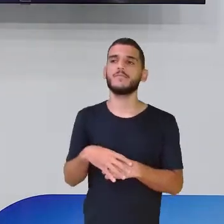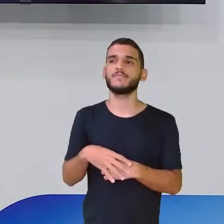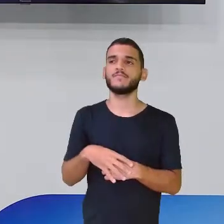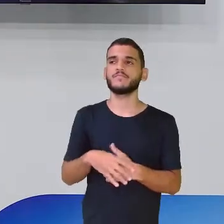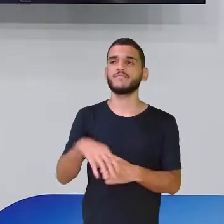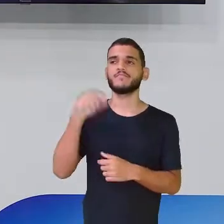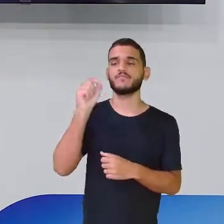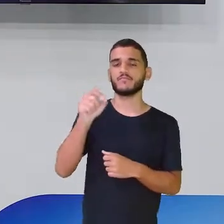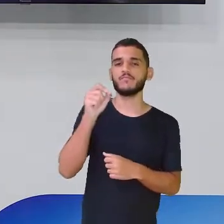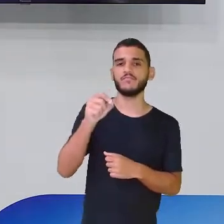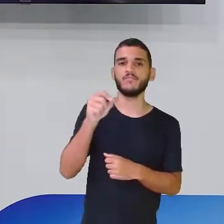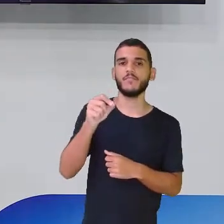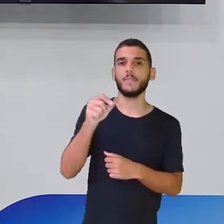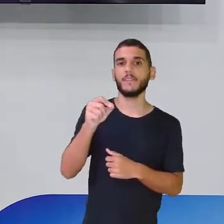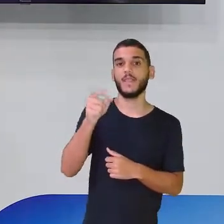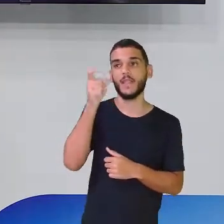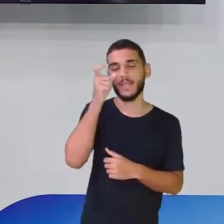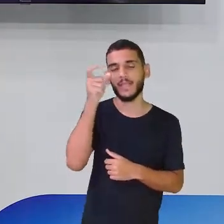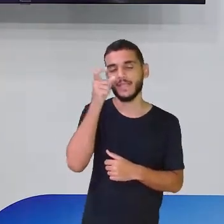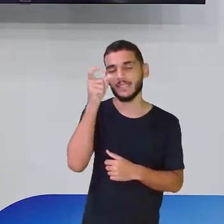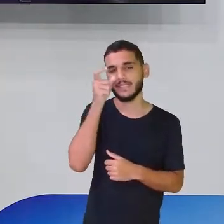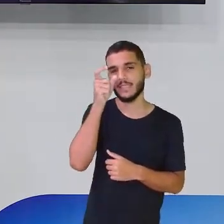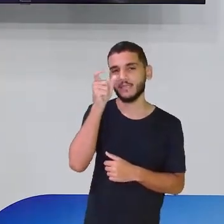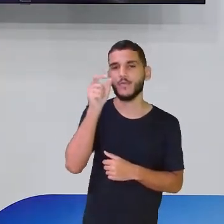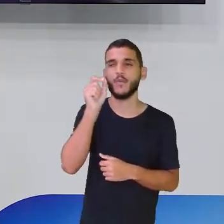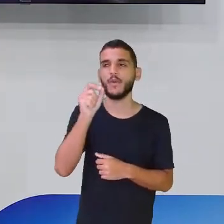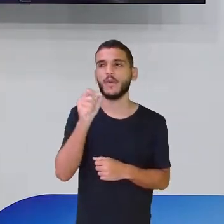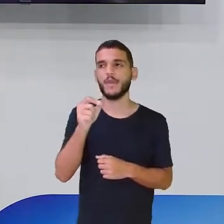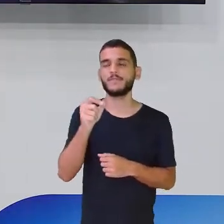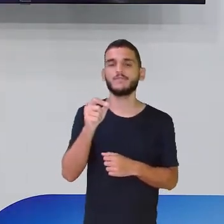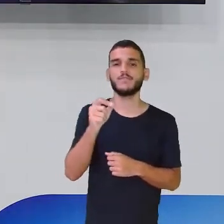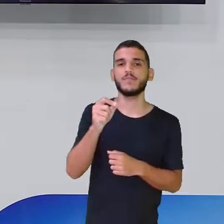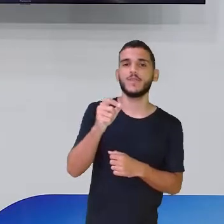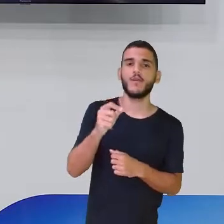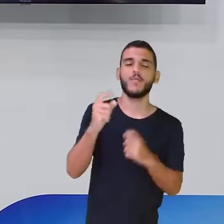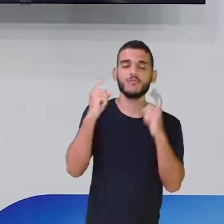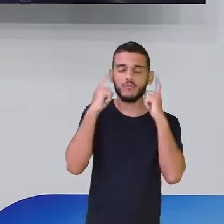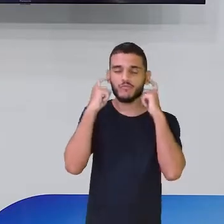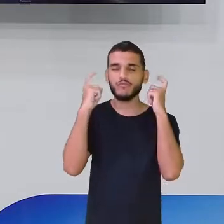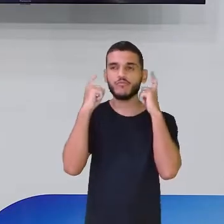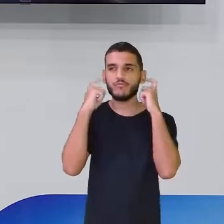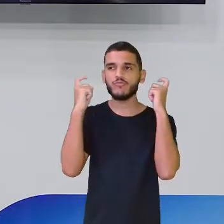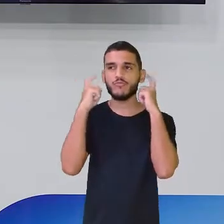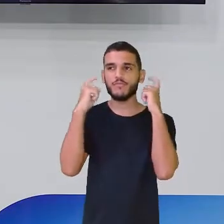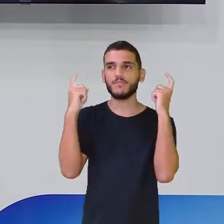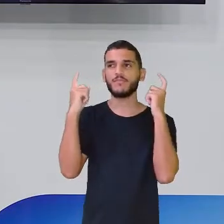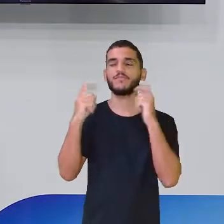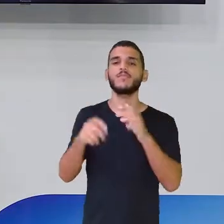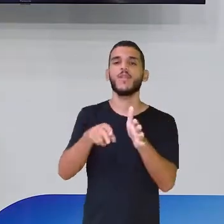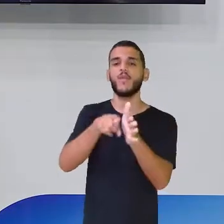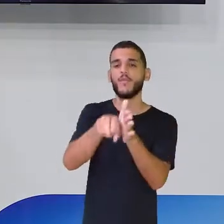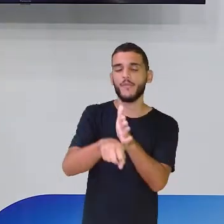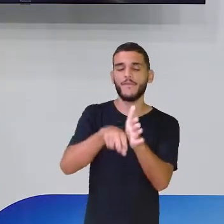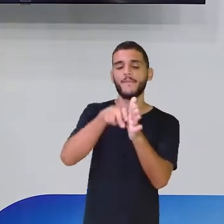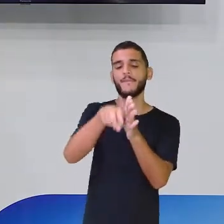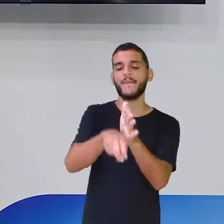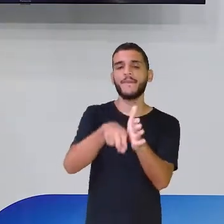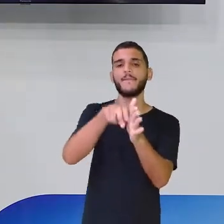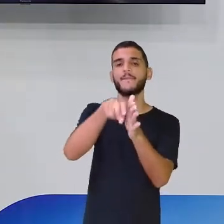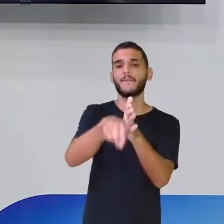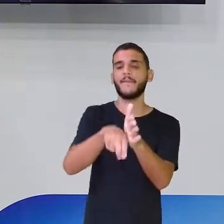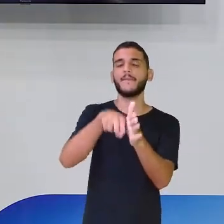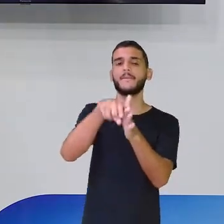o que é mais legal do trem não é só a buzina e o sininho. É o barulhinho dele mesmo, né? É muito bom, Passando no